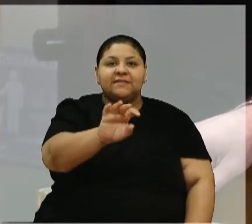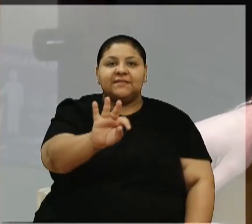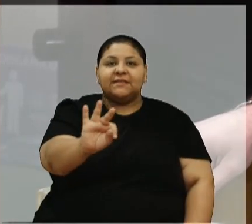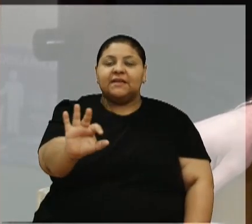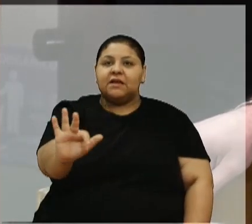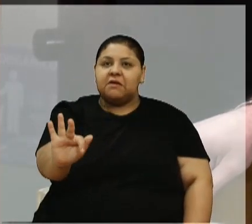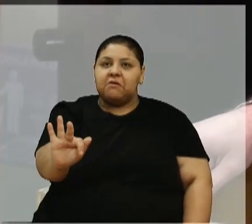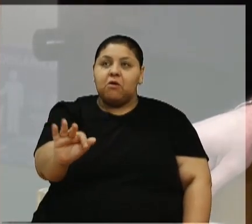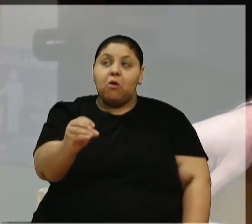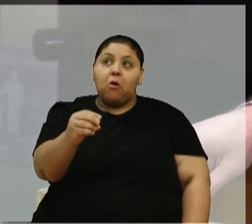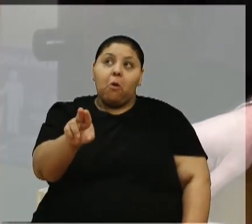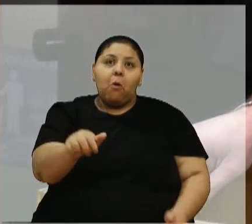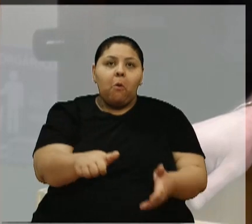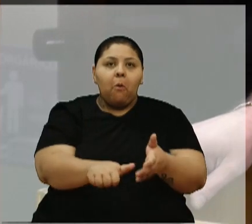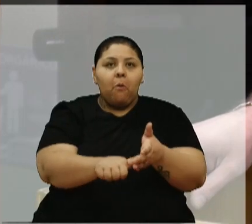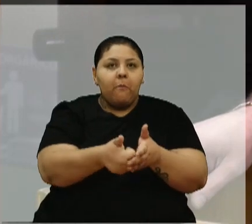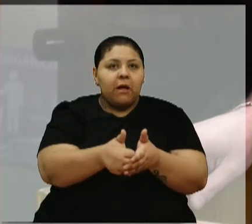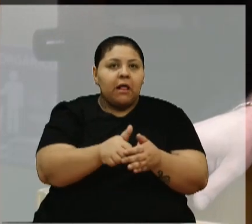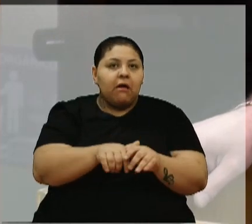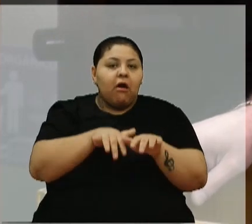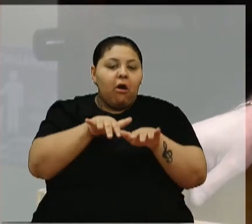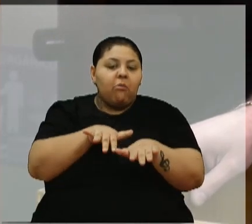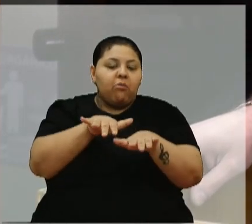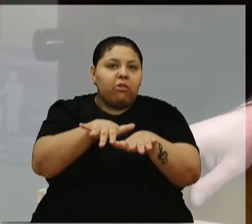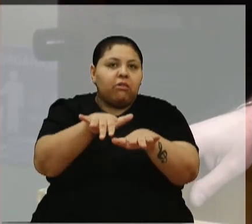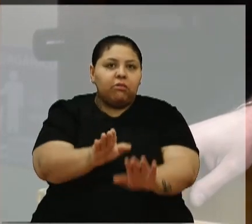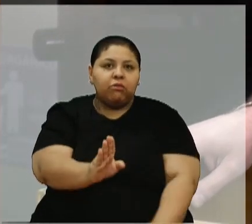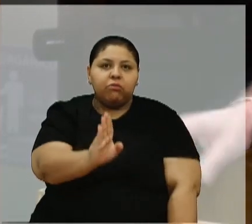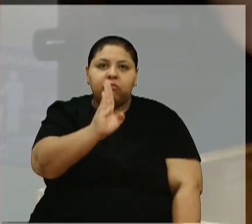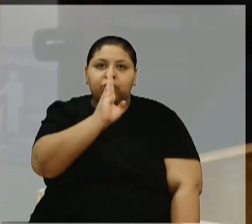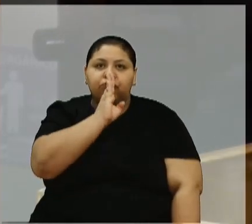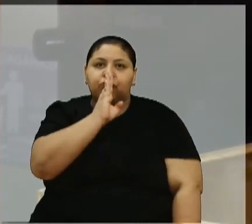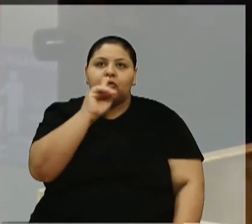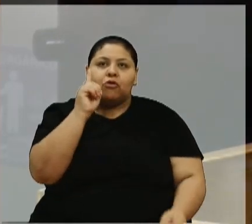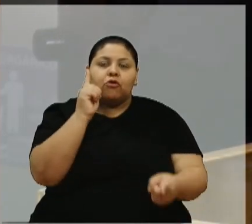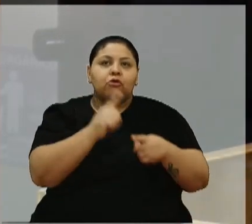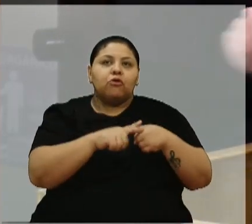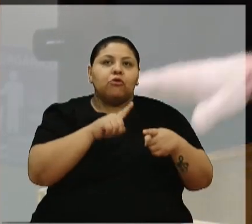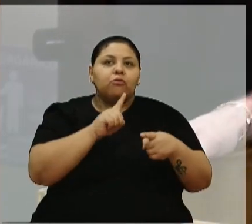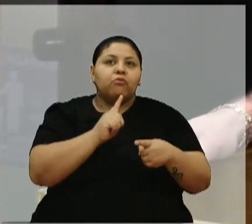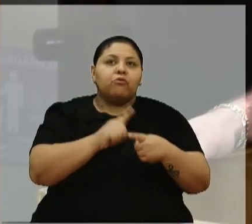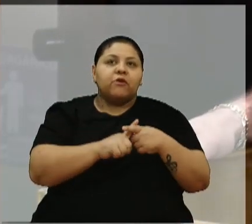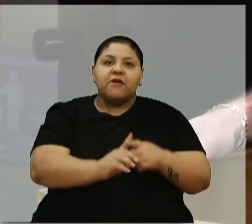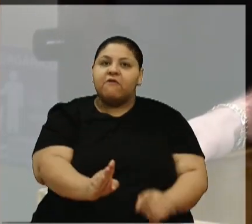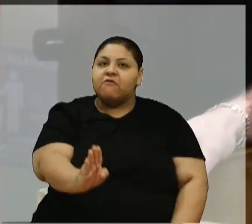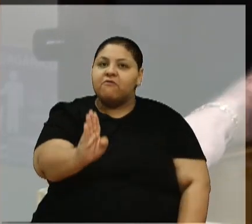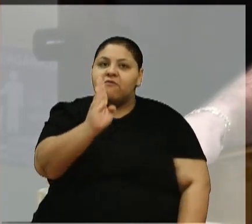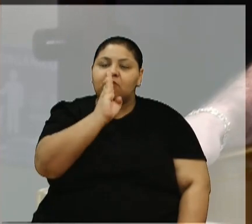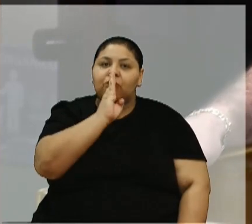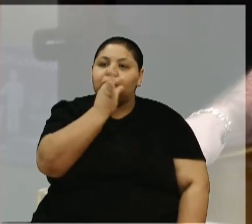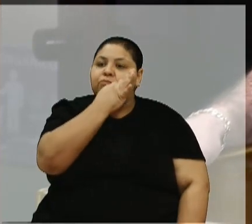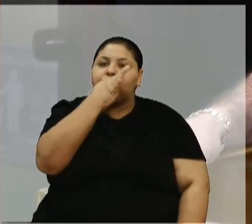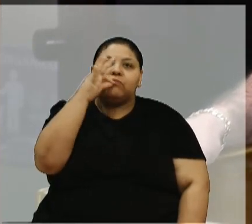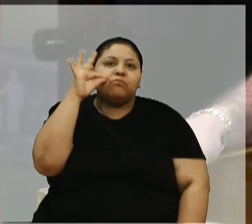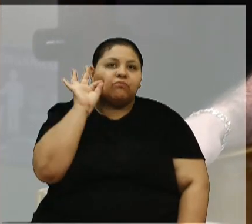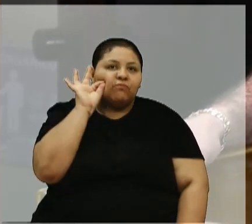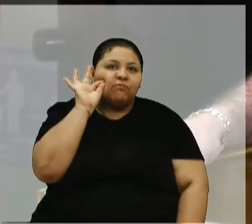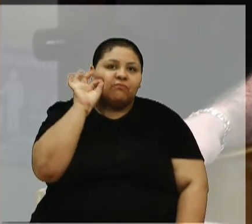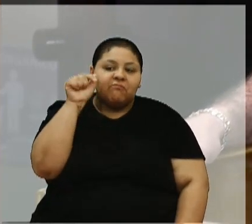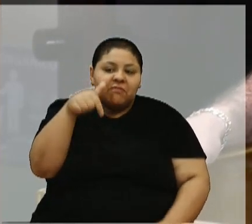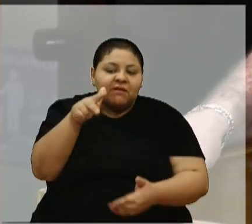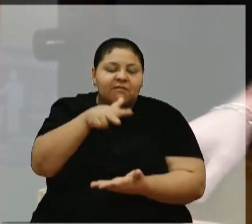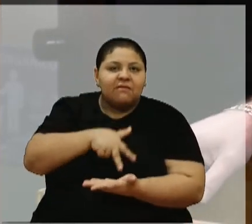ou melhor dizendo, a manifestação dele foi calada porque ele botou uma mordaça na boca nessa tribuna. E é isso que querem fazer